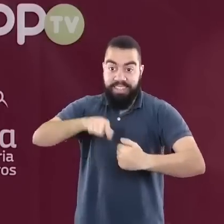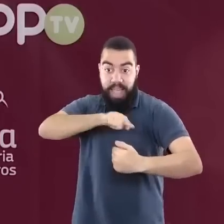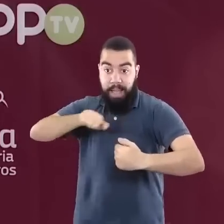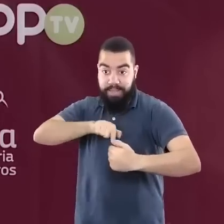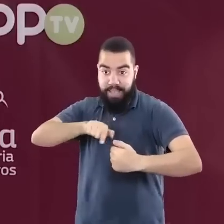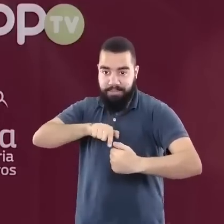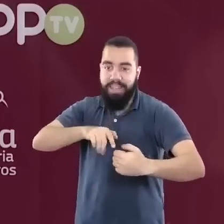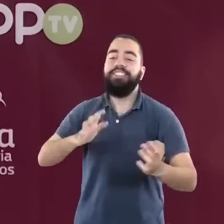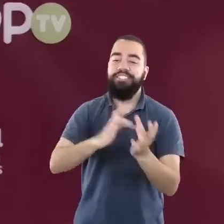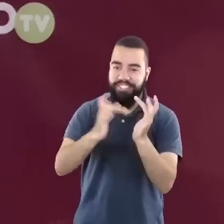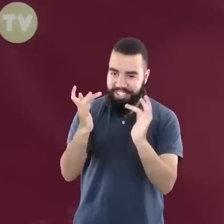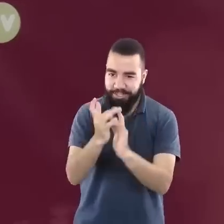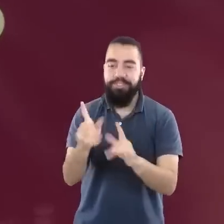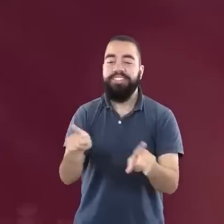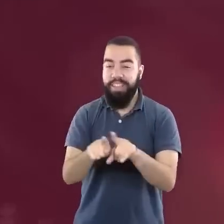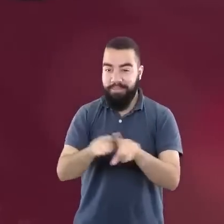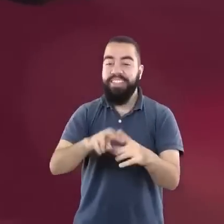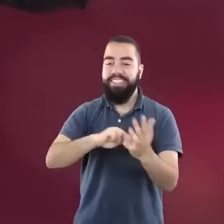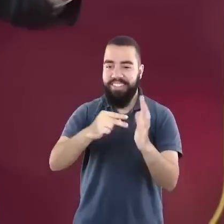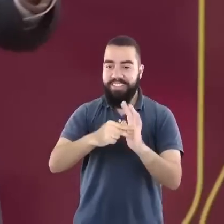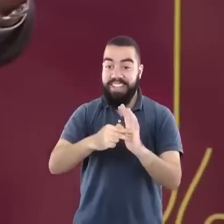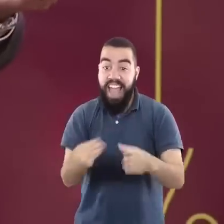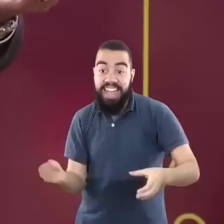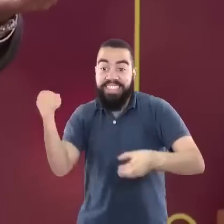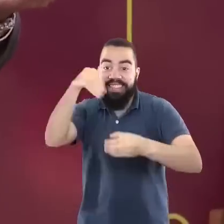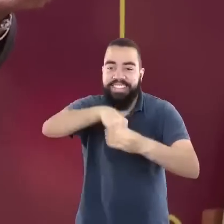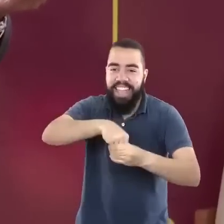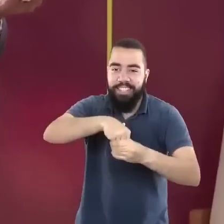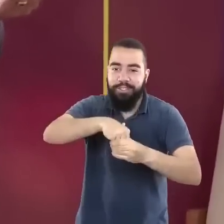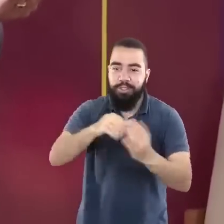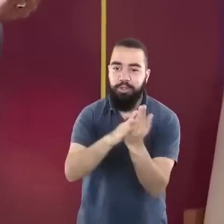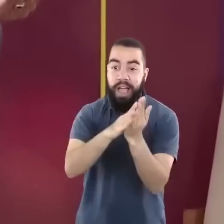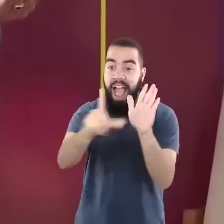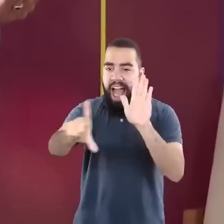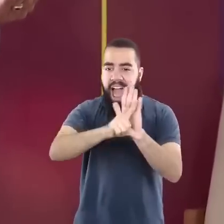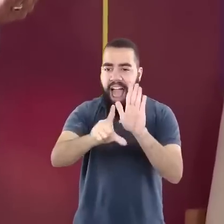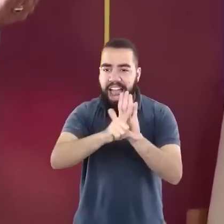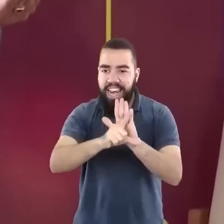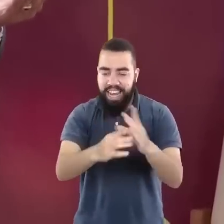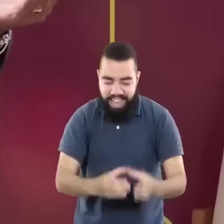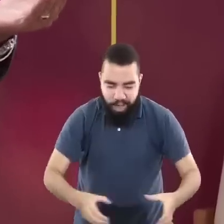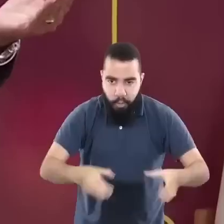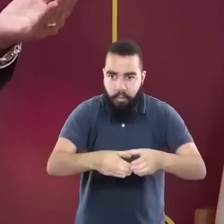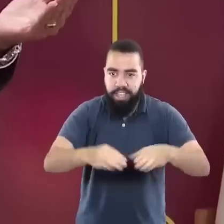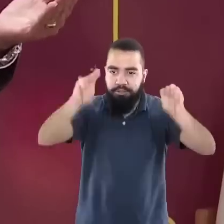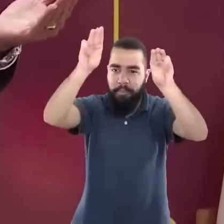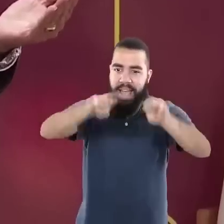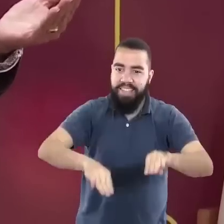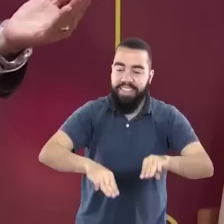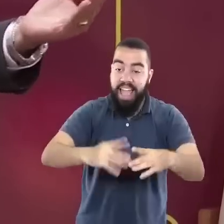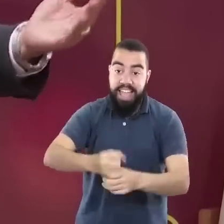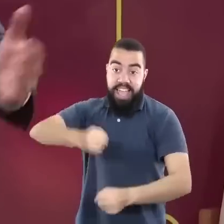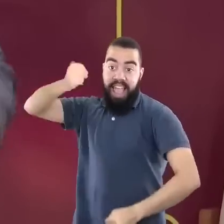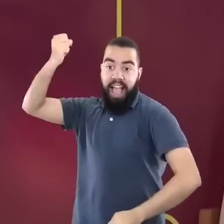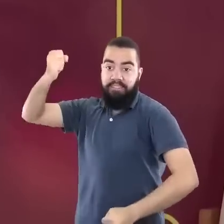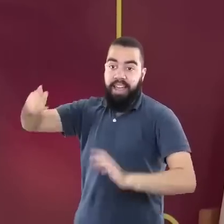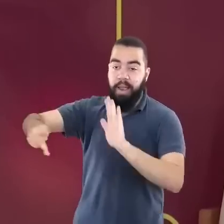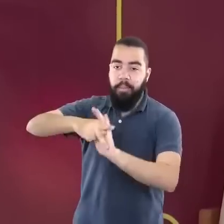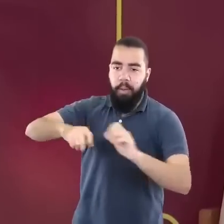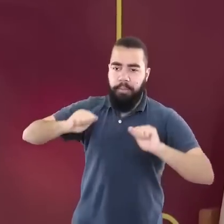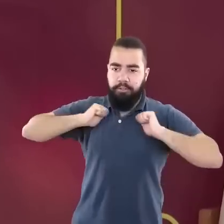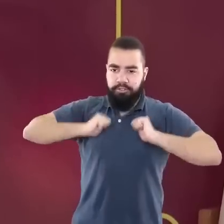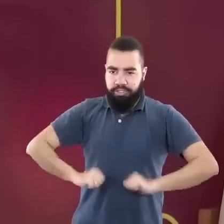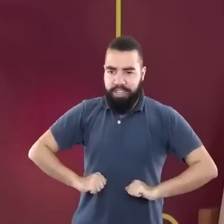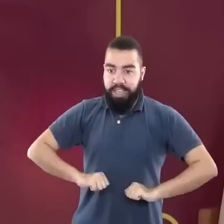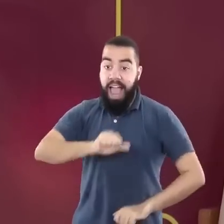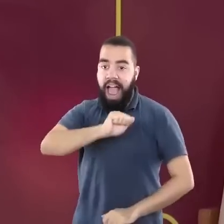ele é representado por aquilo que estava lá dentro da arca as tábuas da lei o vaso com Maná e a vara seca de Arão